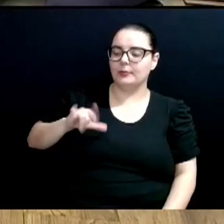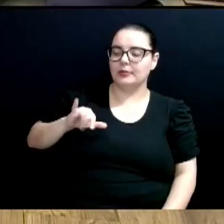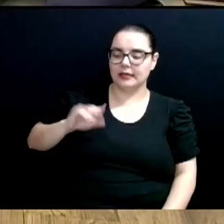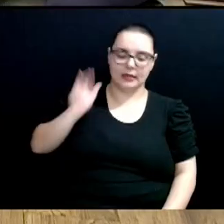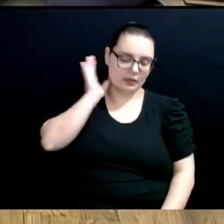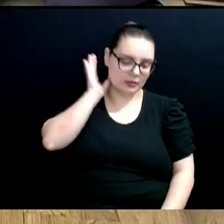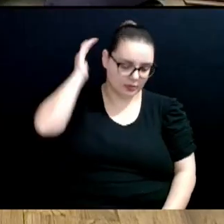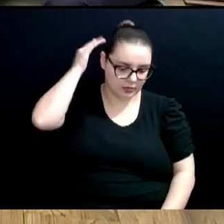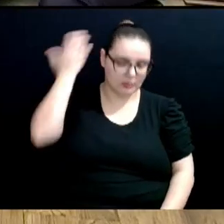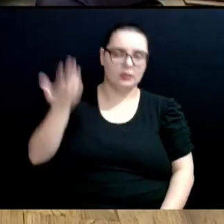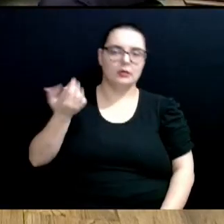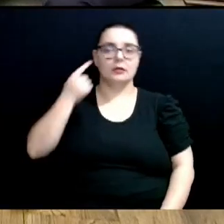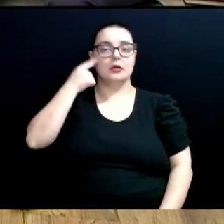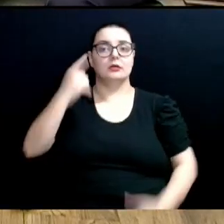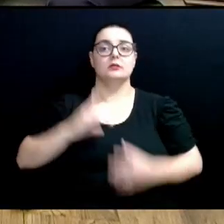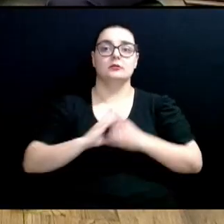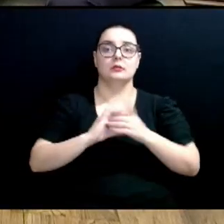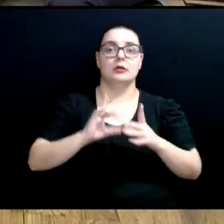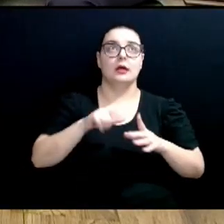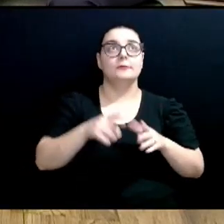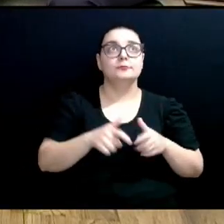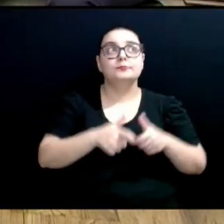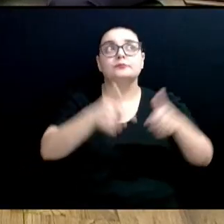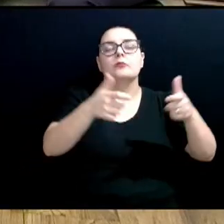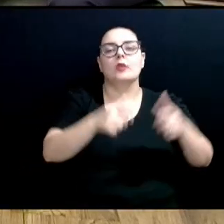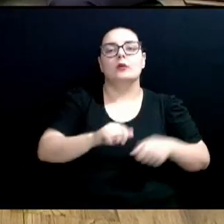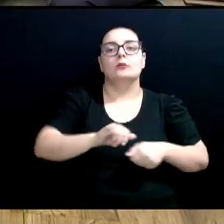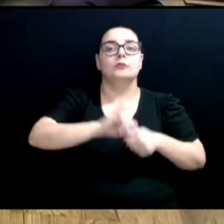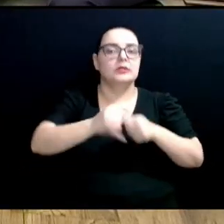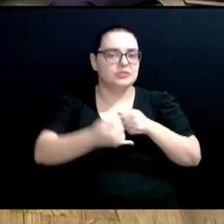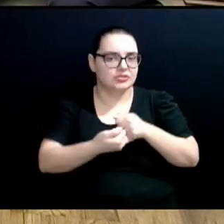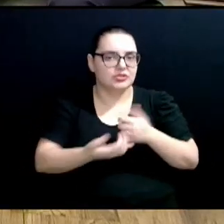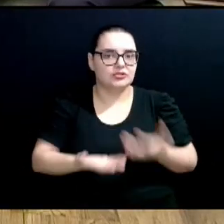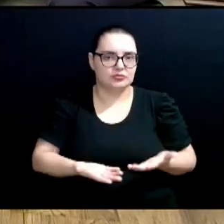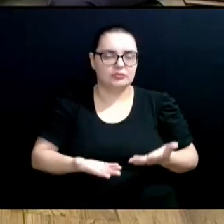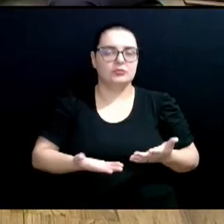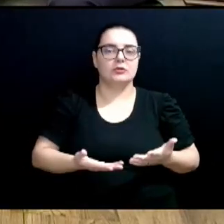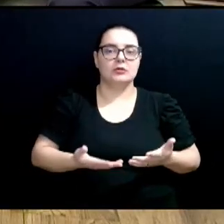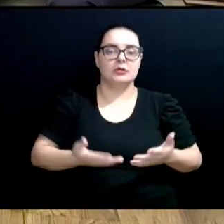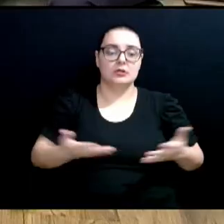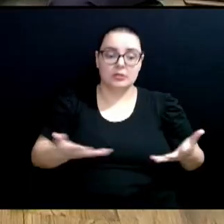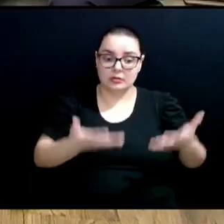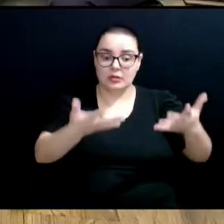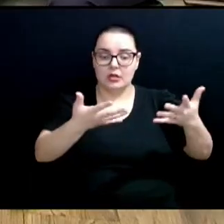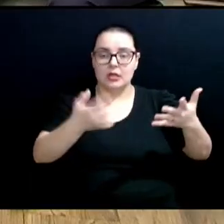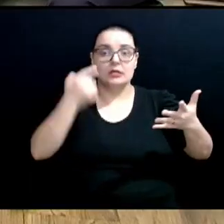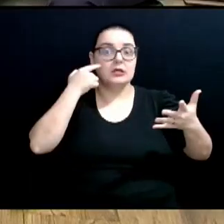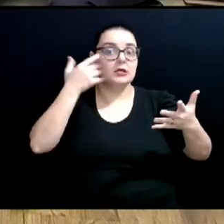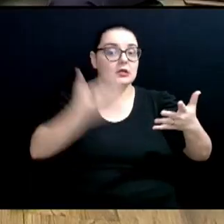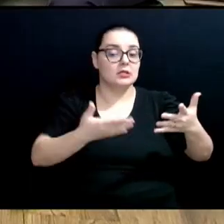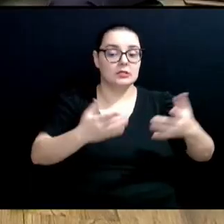né? Ela é um adjetivo, né? Que enfatiza essa ideia de que a democracia